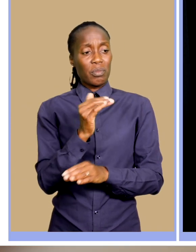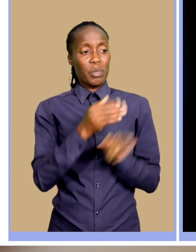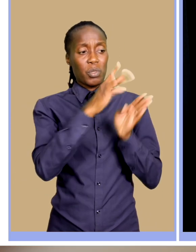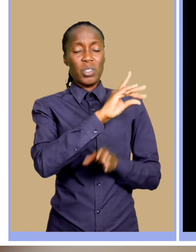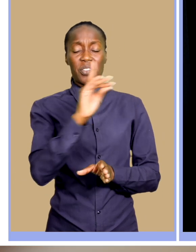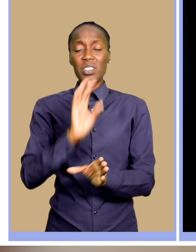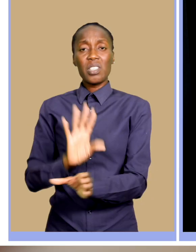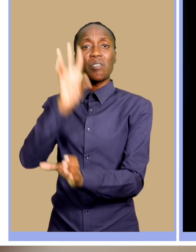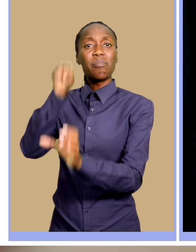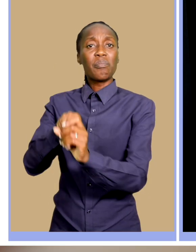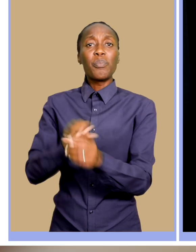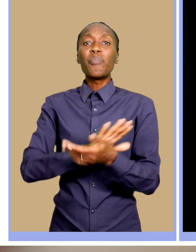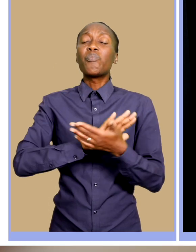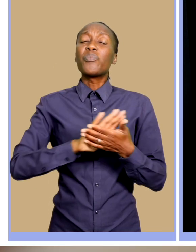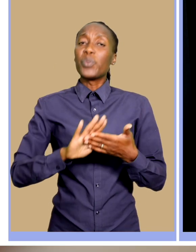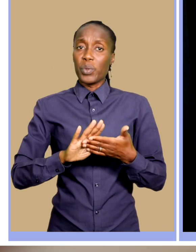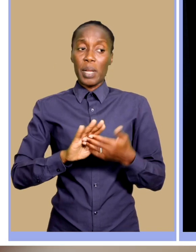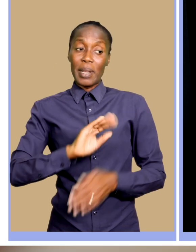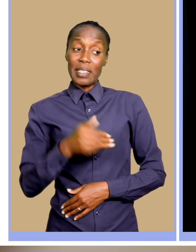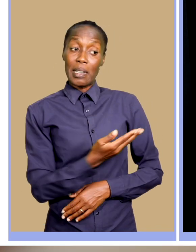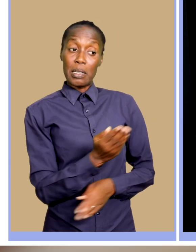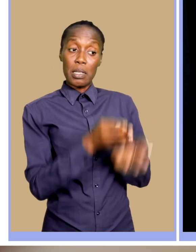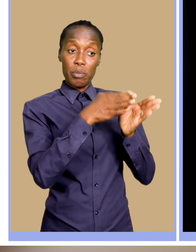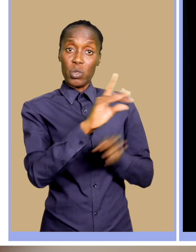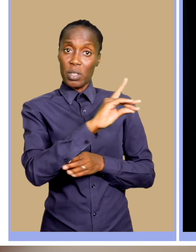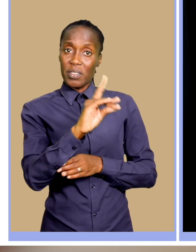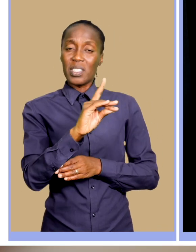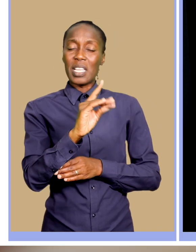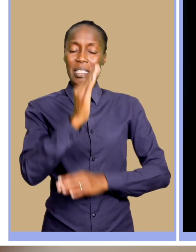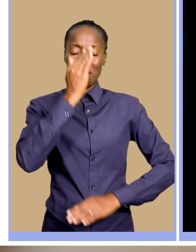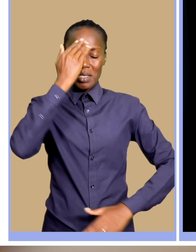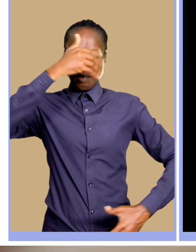ela que sabe quais são os problemas que tem enfrentado no terreno.